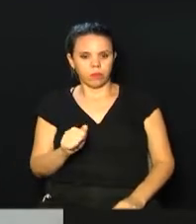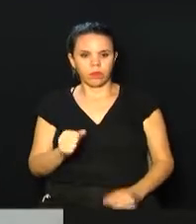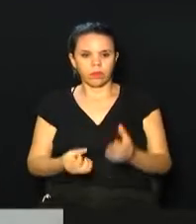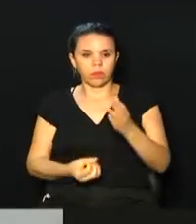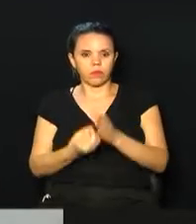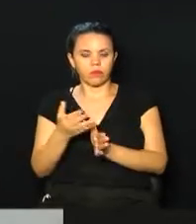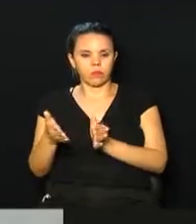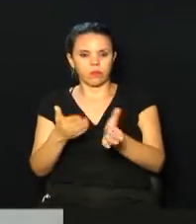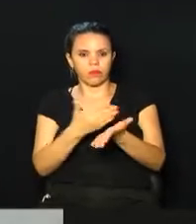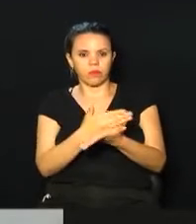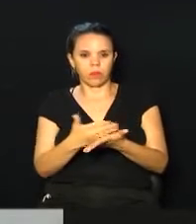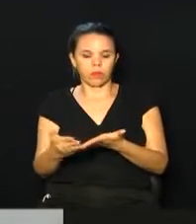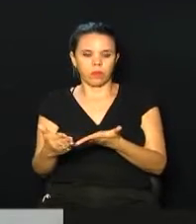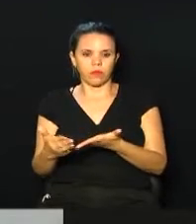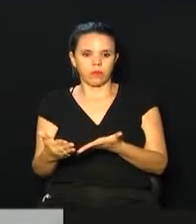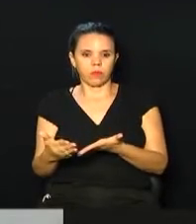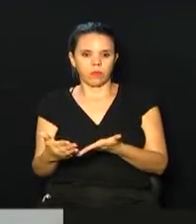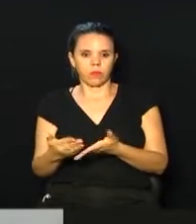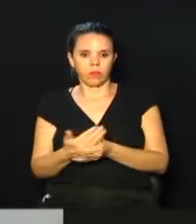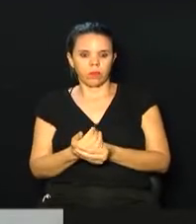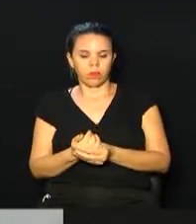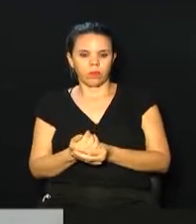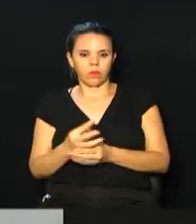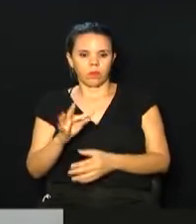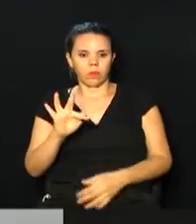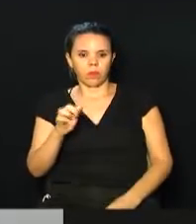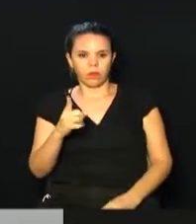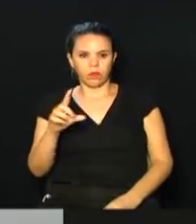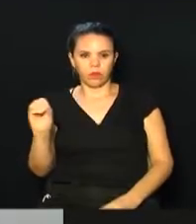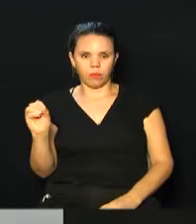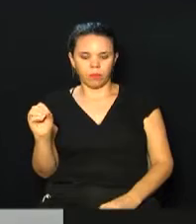Ele começa ali no Jardim São Fernando,